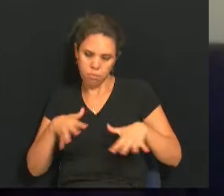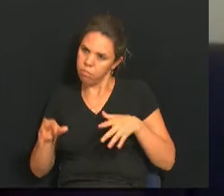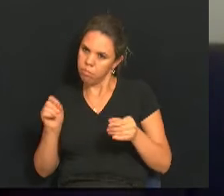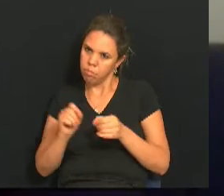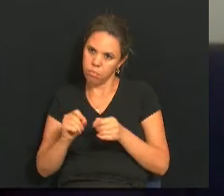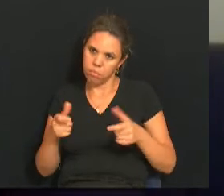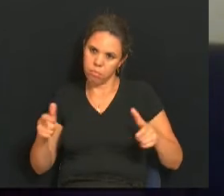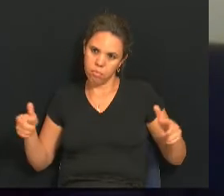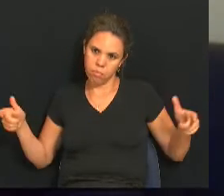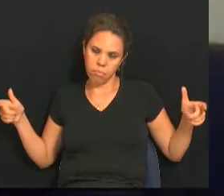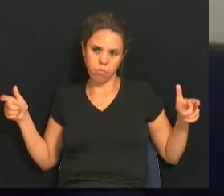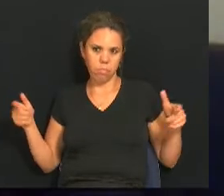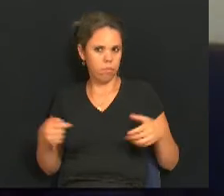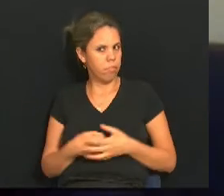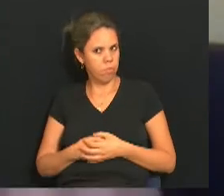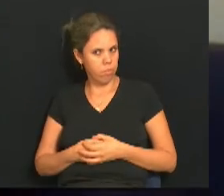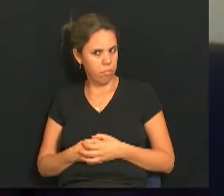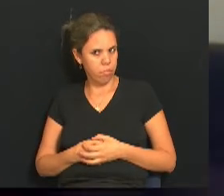grande